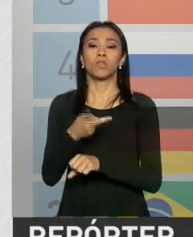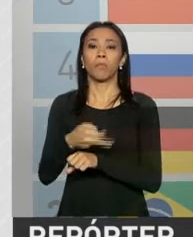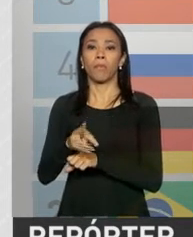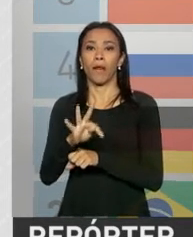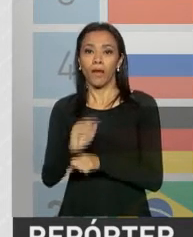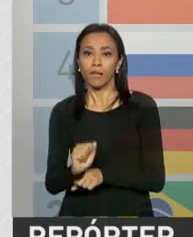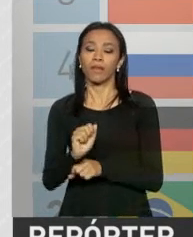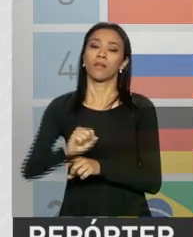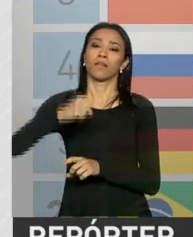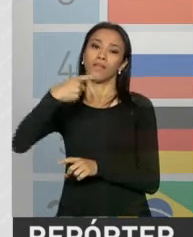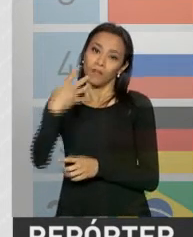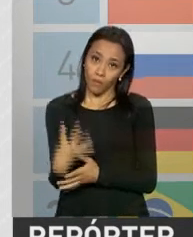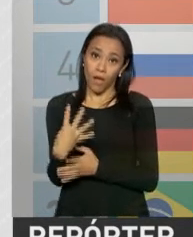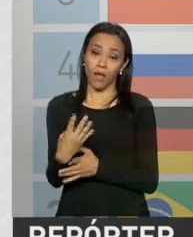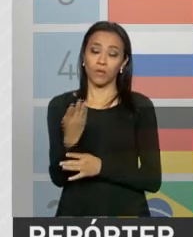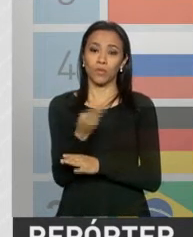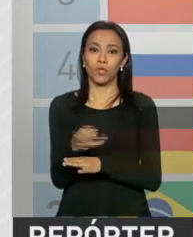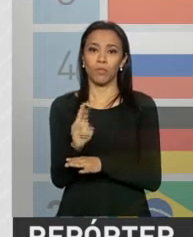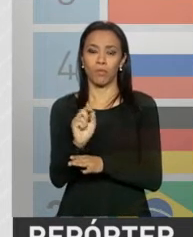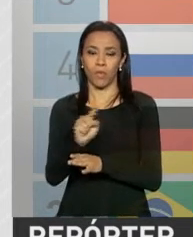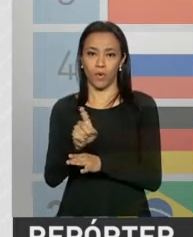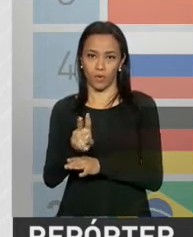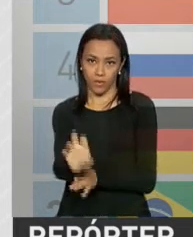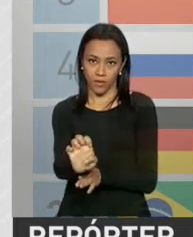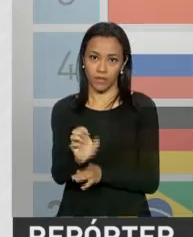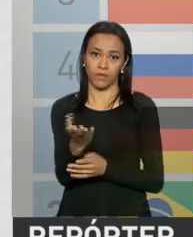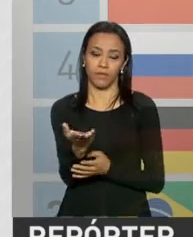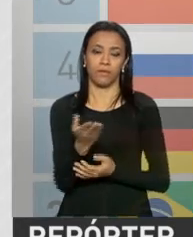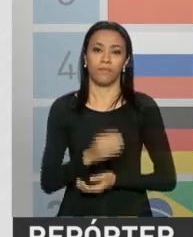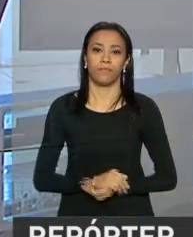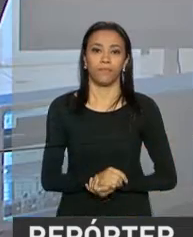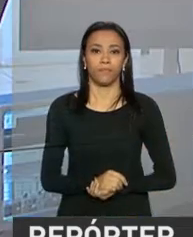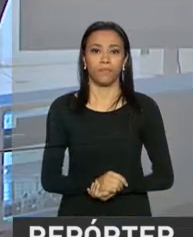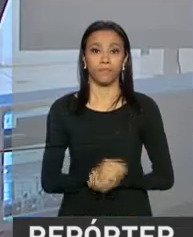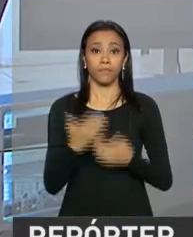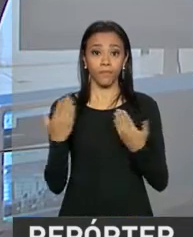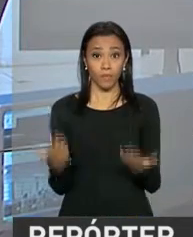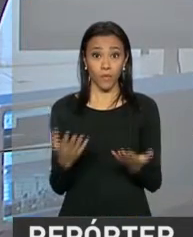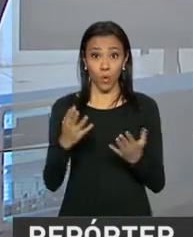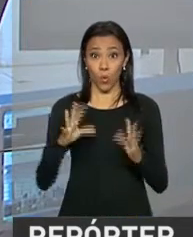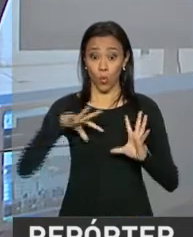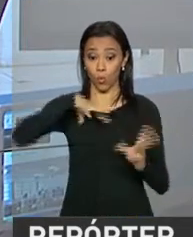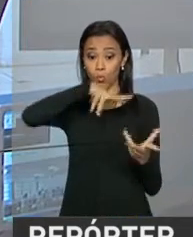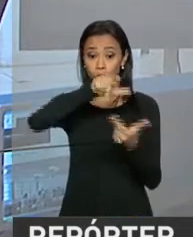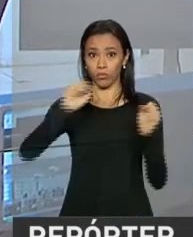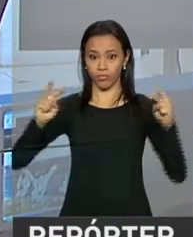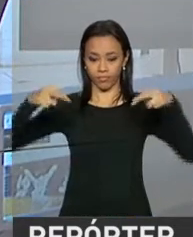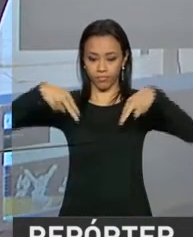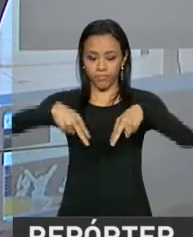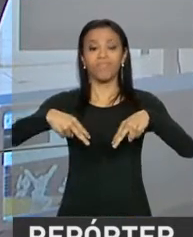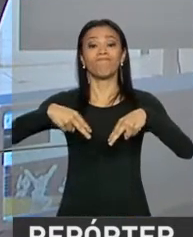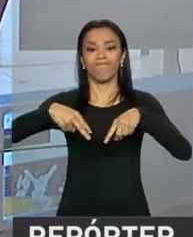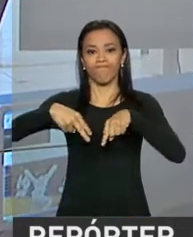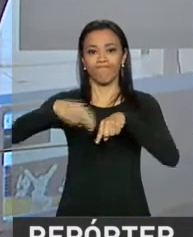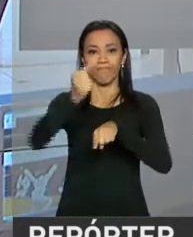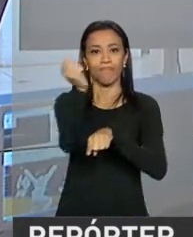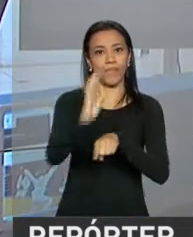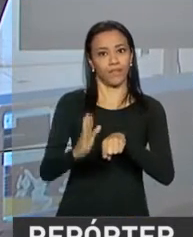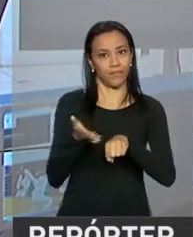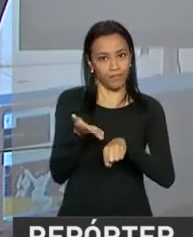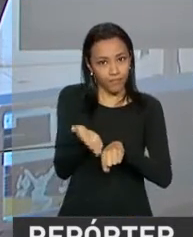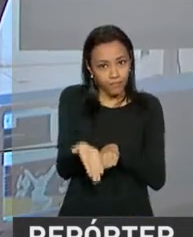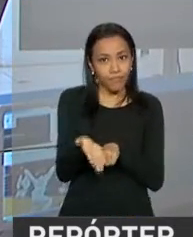de prata além de quatro medalhas de bronze e os olhos do mundo estão voltados para o